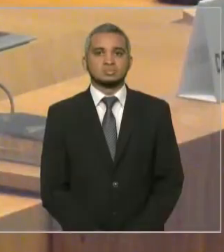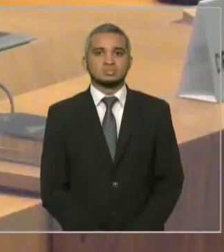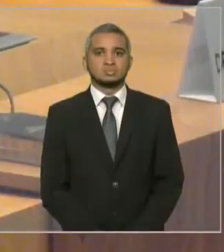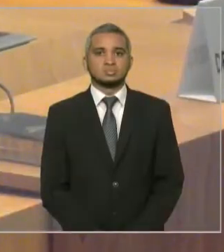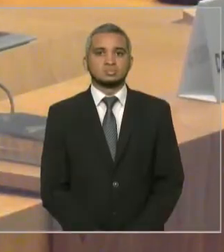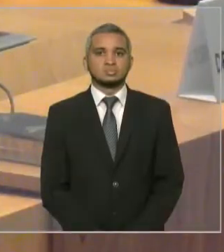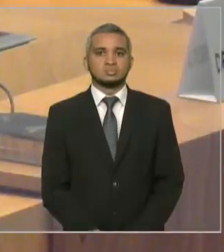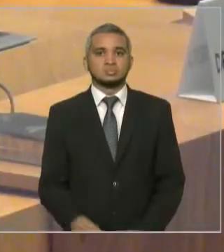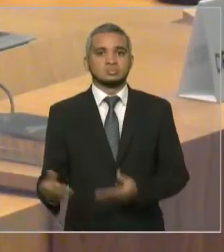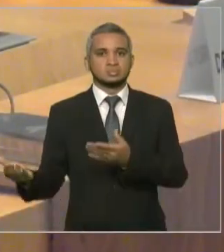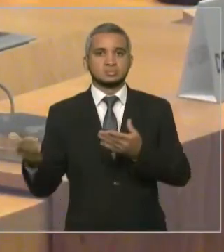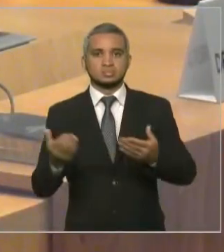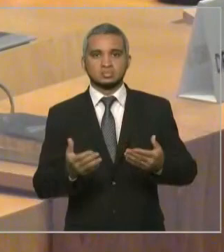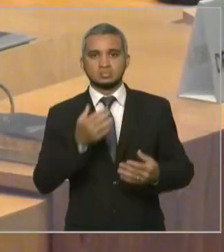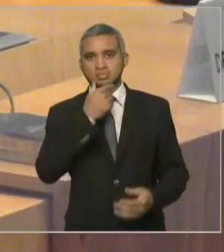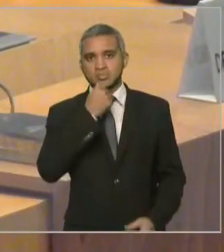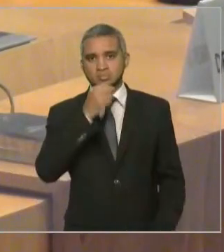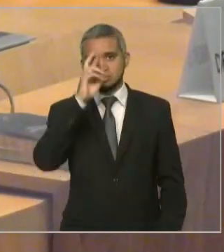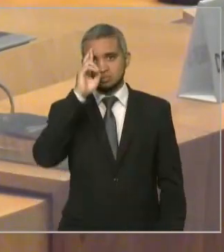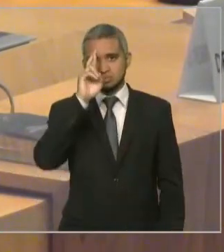Excelentíssimo senhor